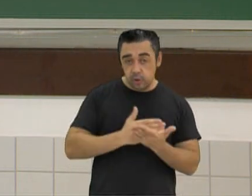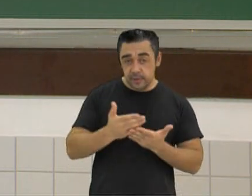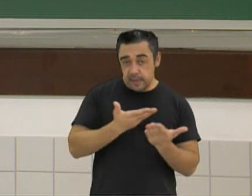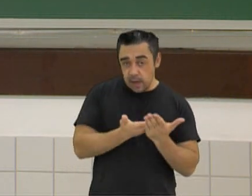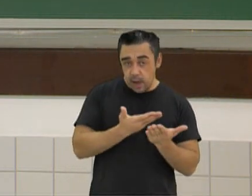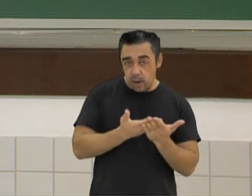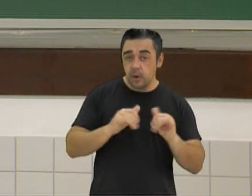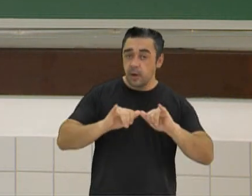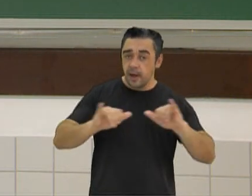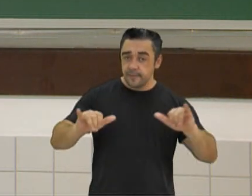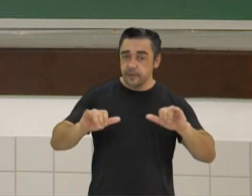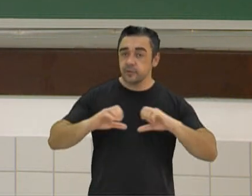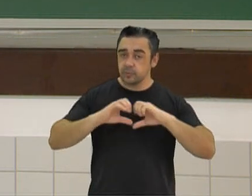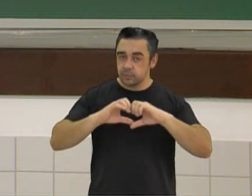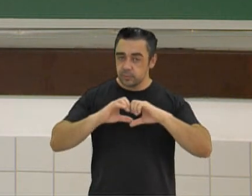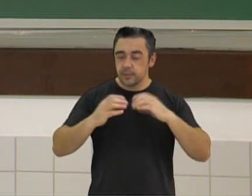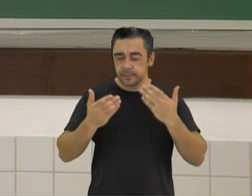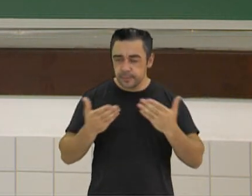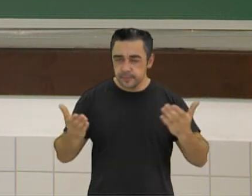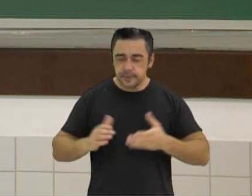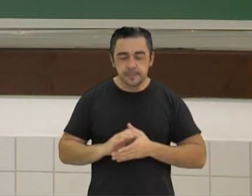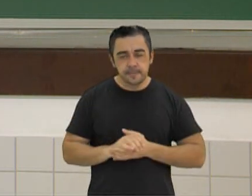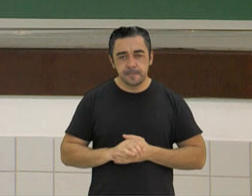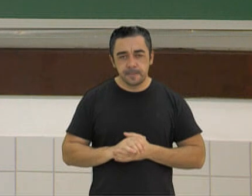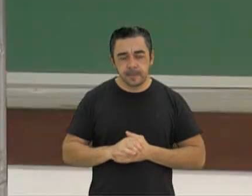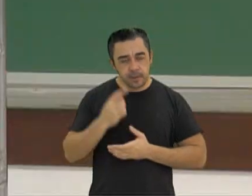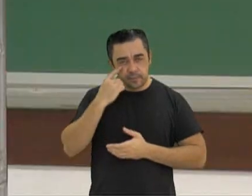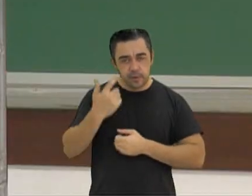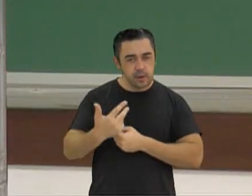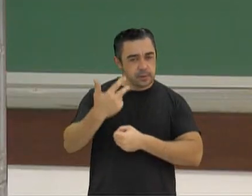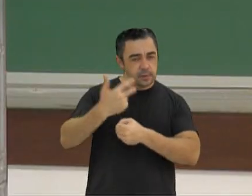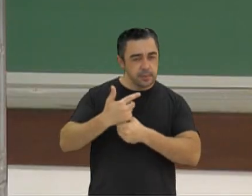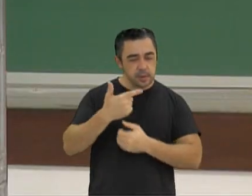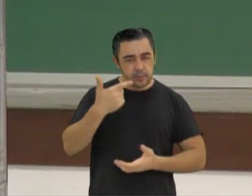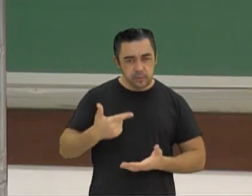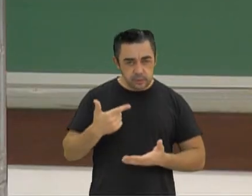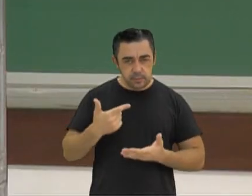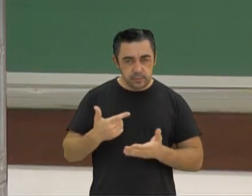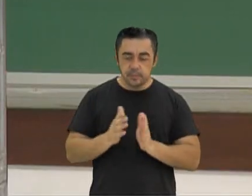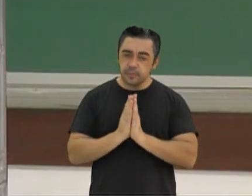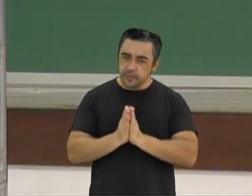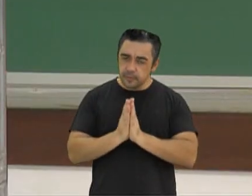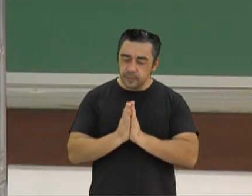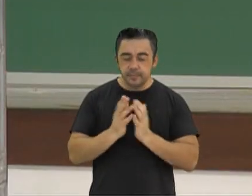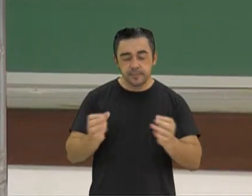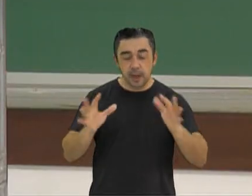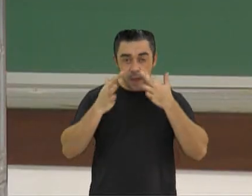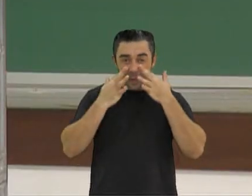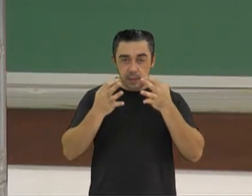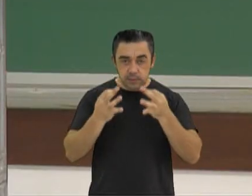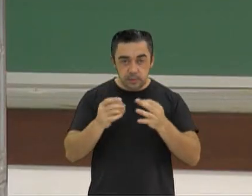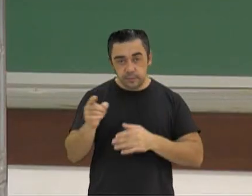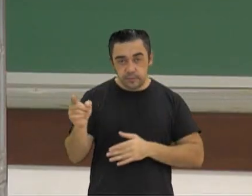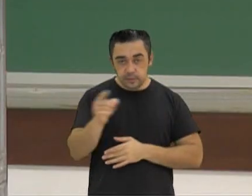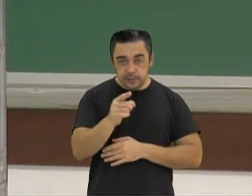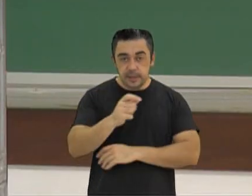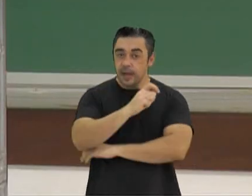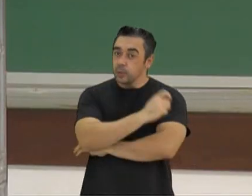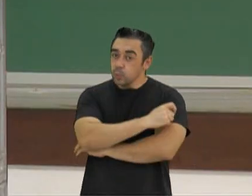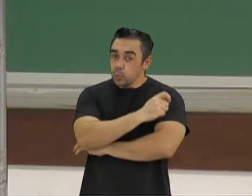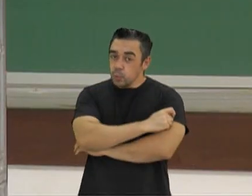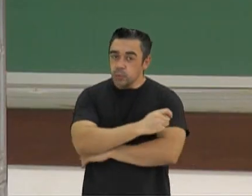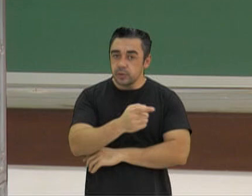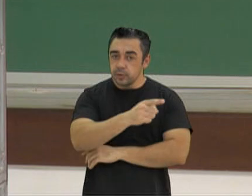nossa aula, os nossos recados do coração. Câmera 2, produção, por favorzão. Atenção, você alunão que